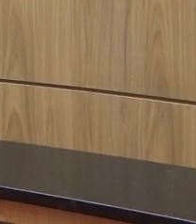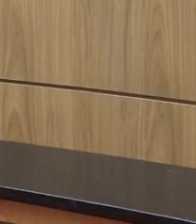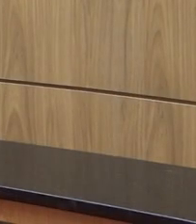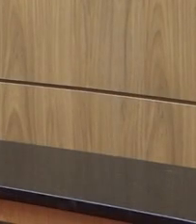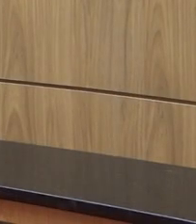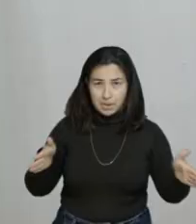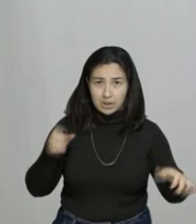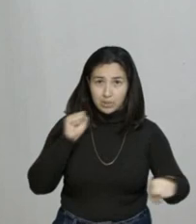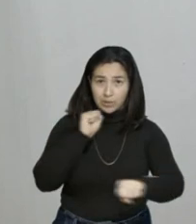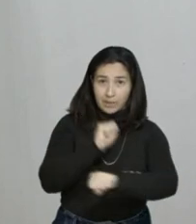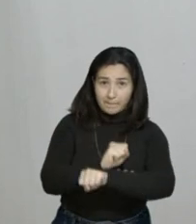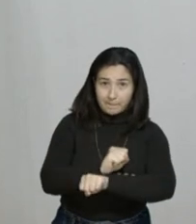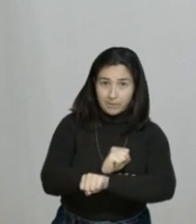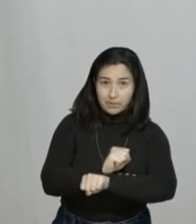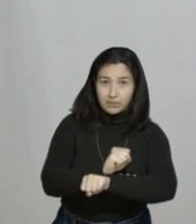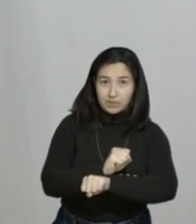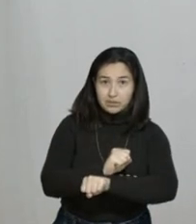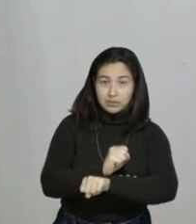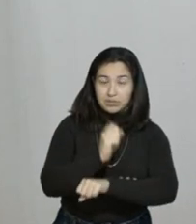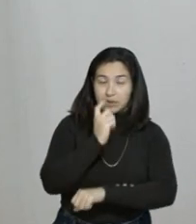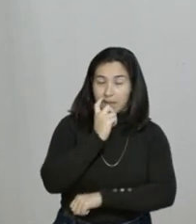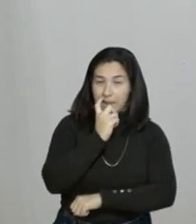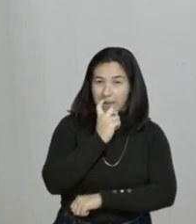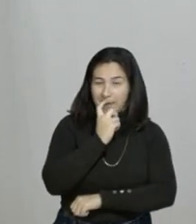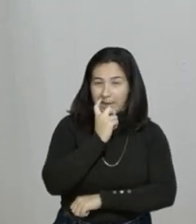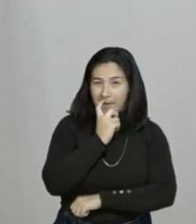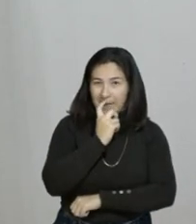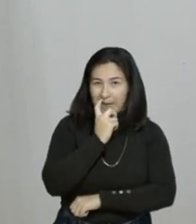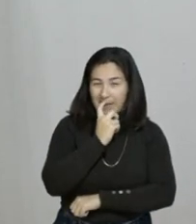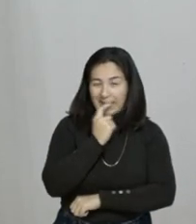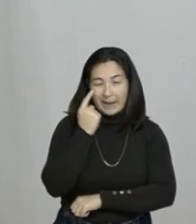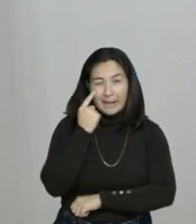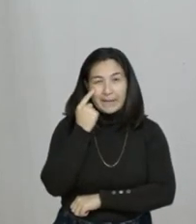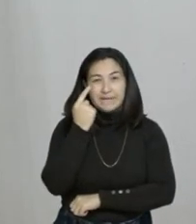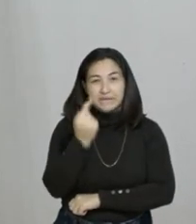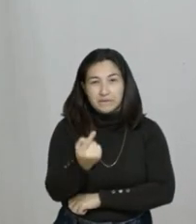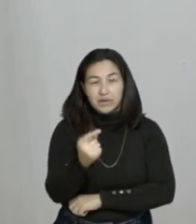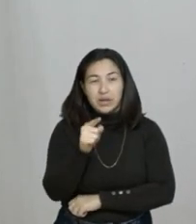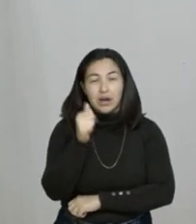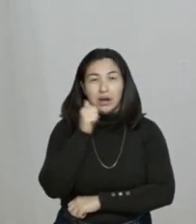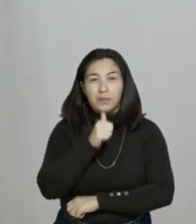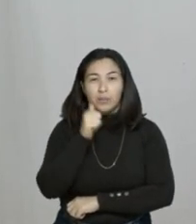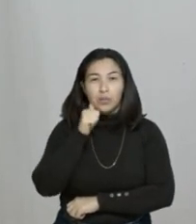Carlos Humberto o pai a senhora secretária